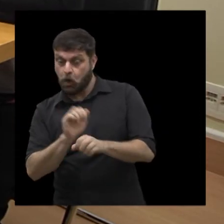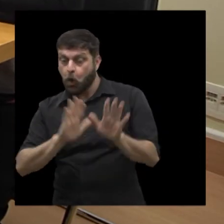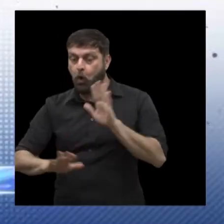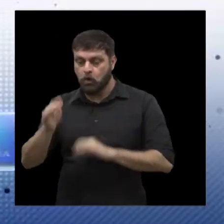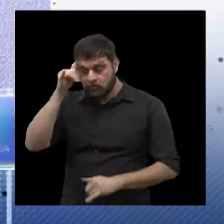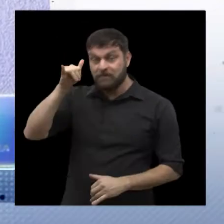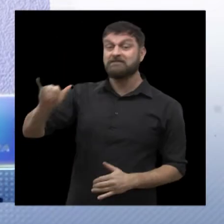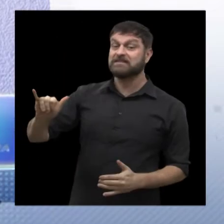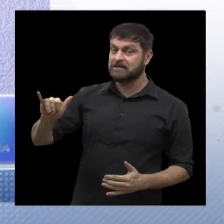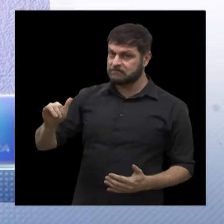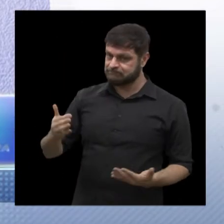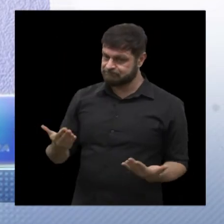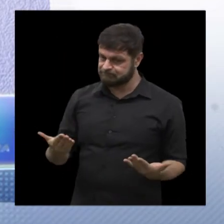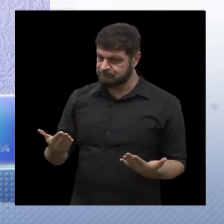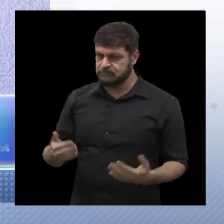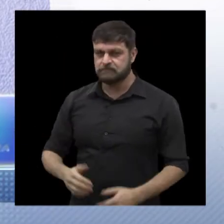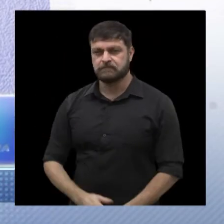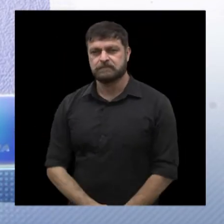prevenção.